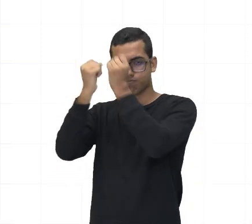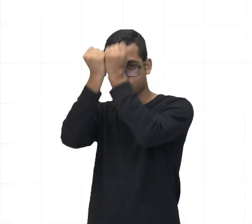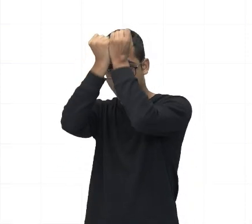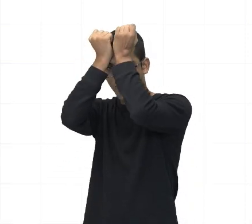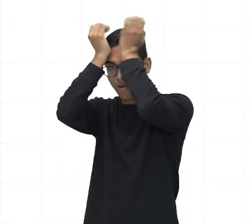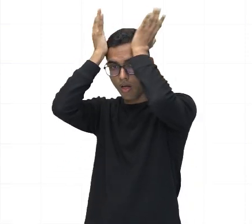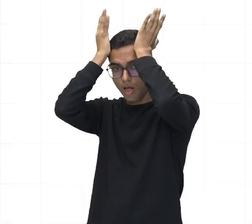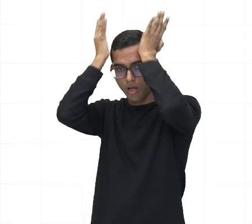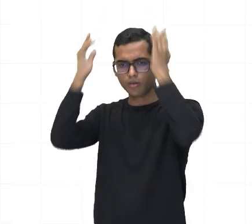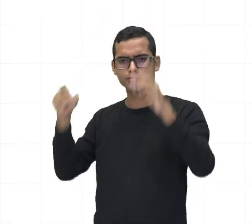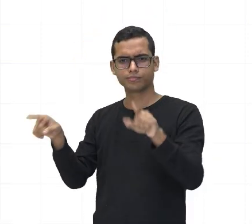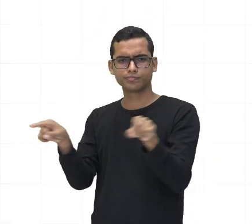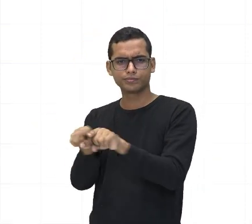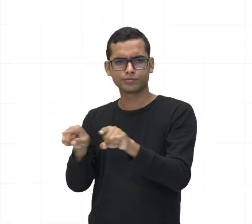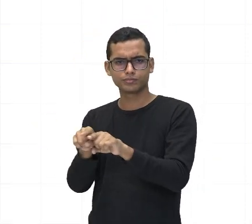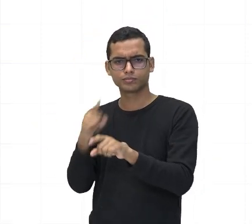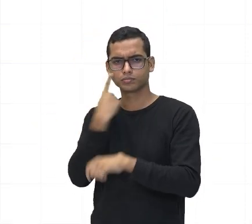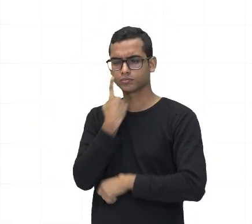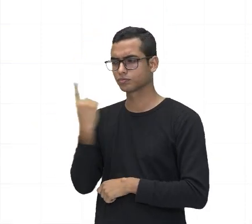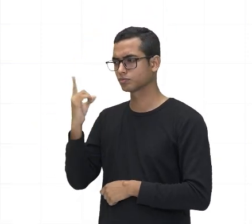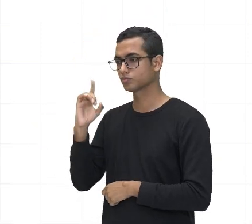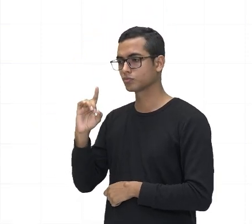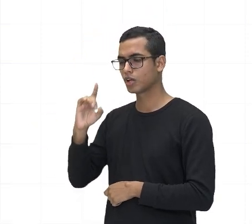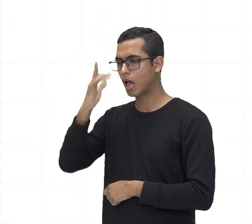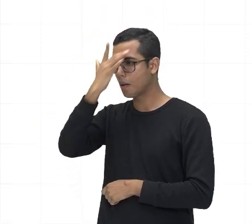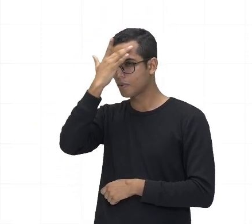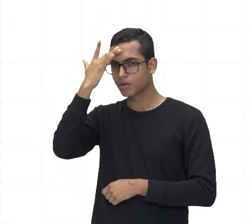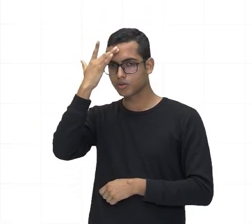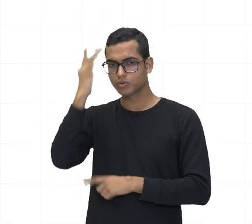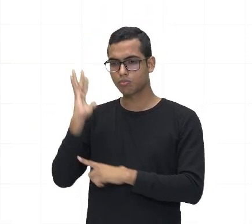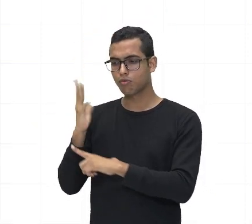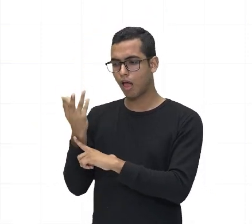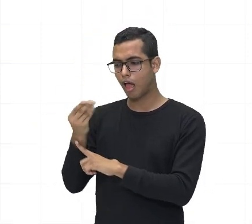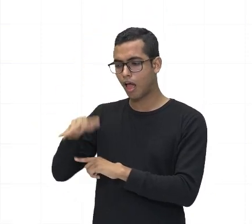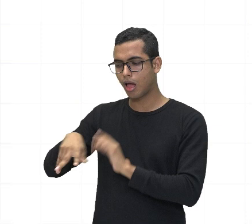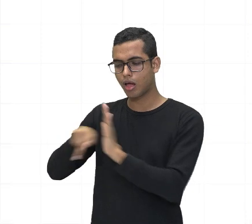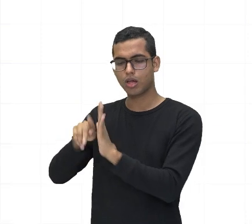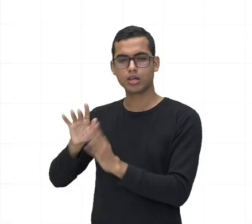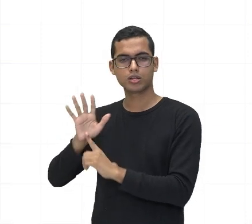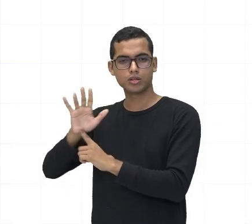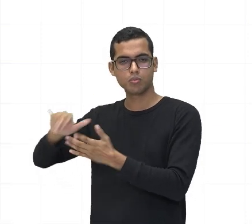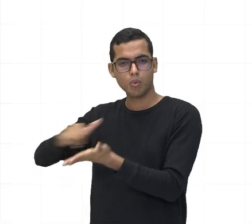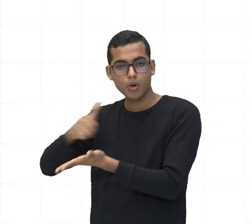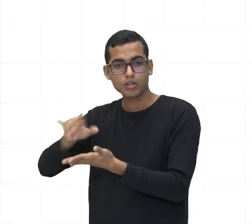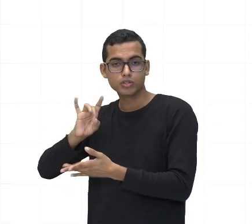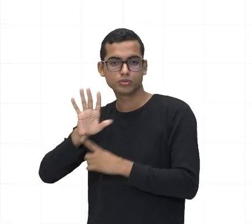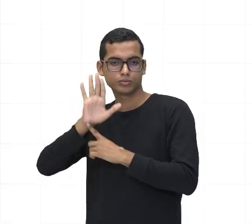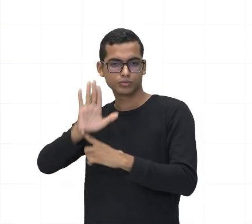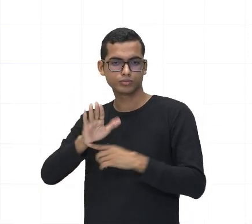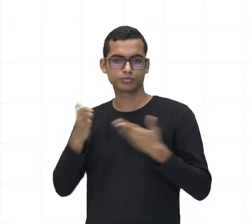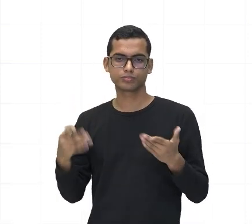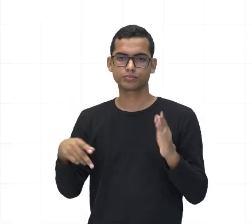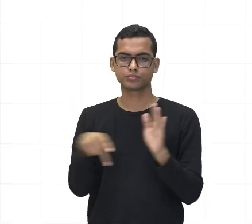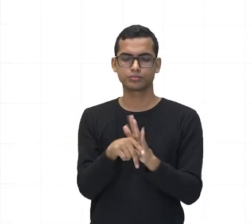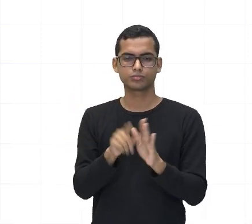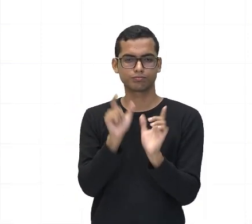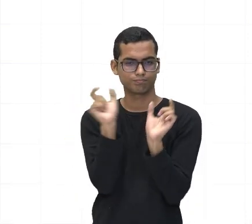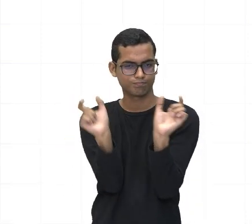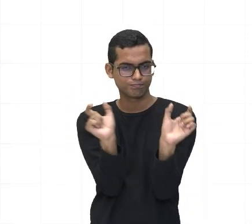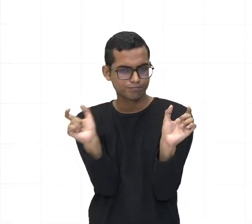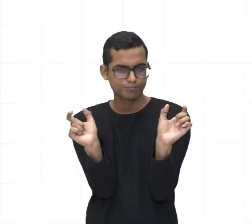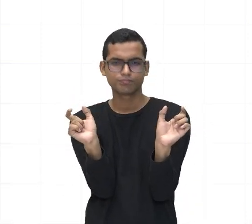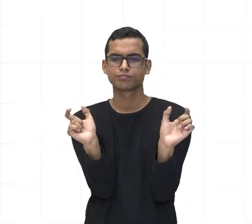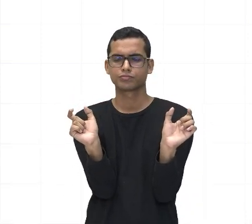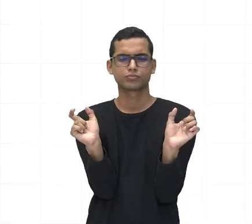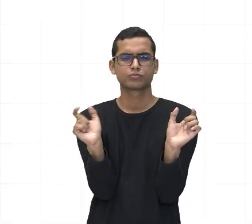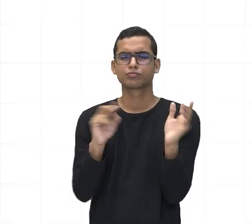rapaz lá, aquele artista lá apenas representa, interpreta, né? E vamos ver aqui os termos pajé e xamã, o